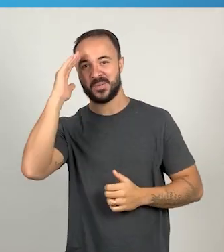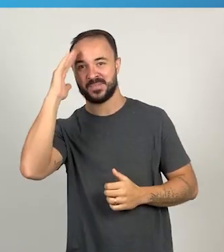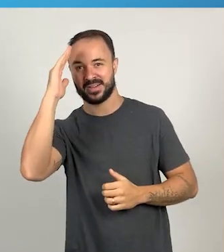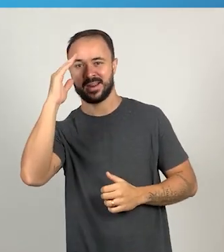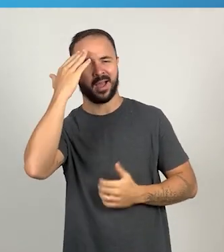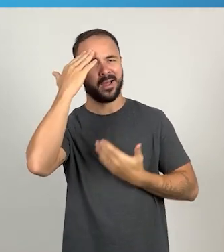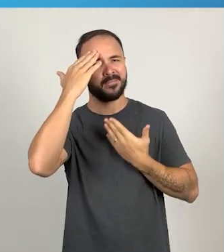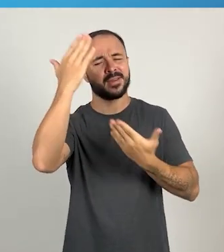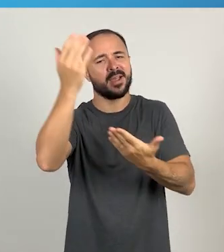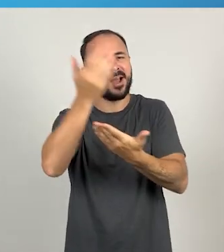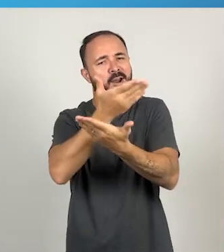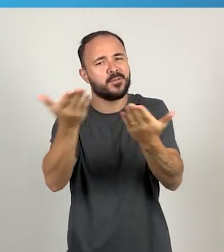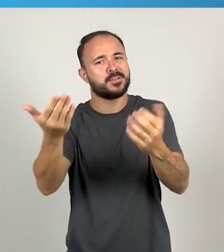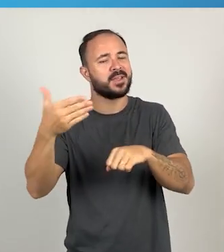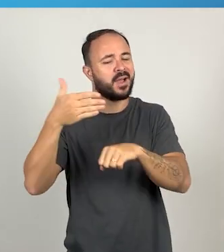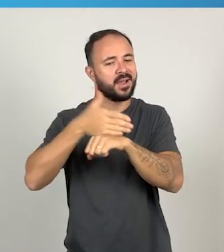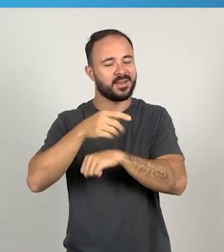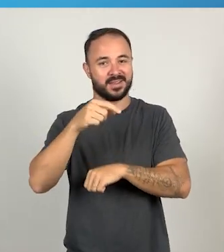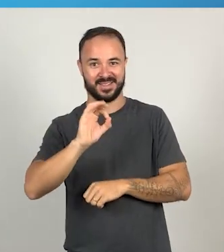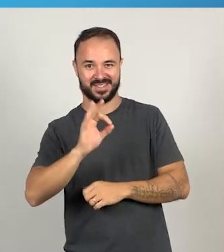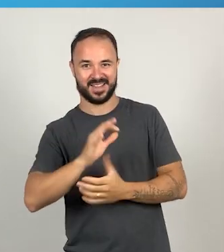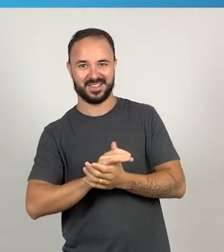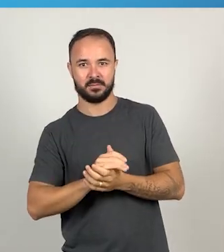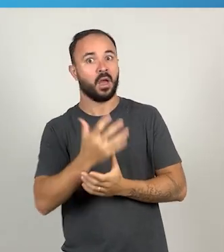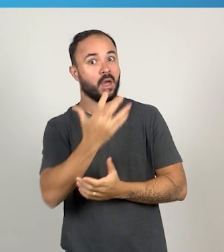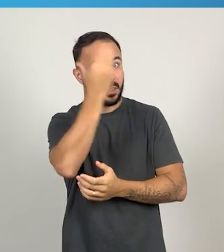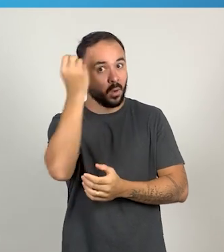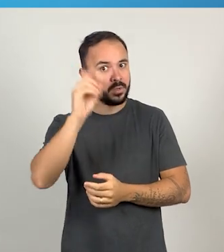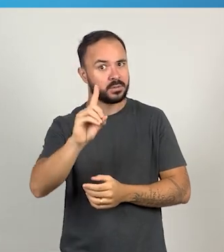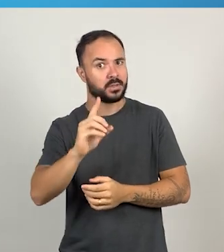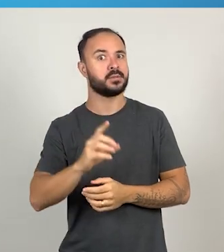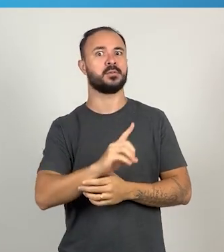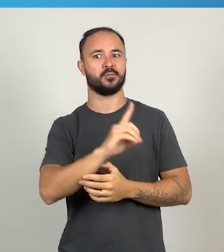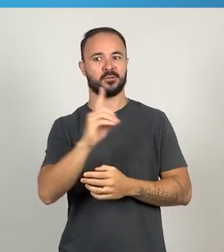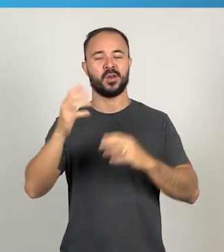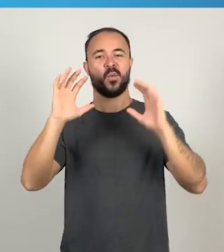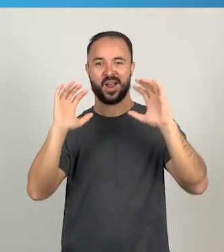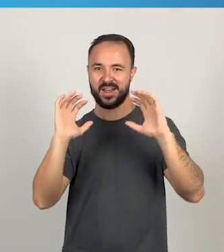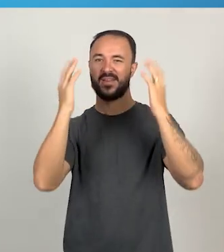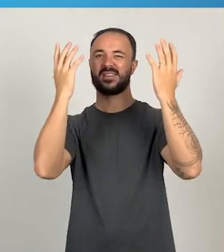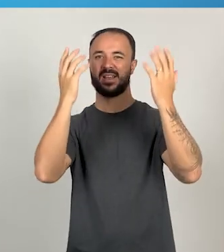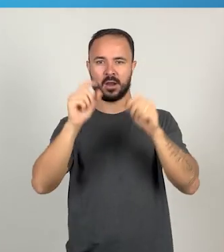Não esqueçam, Imperatriz faz aniversário 16 de julho. Faça um